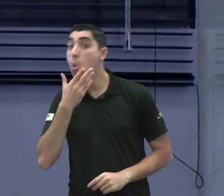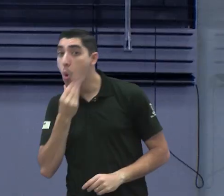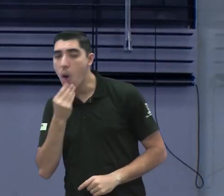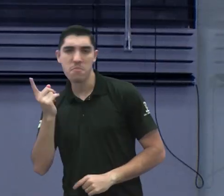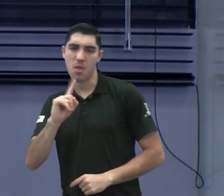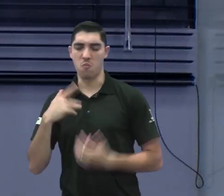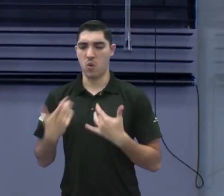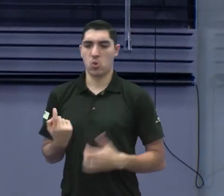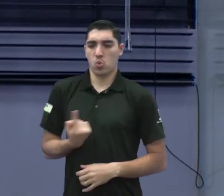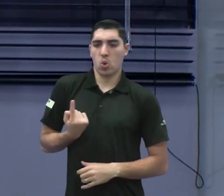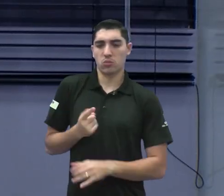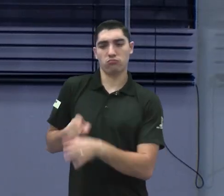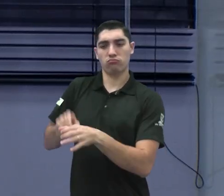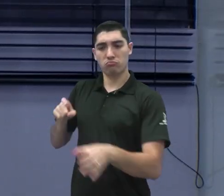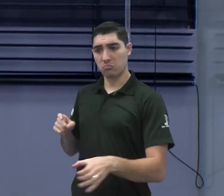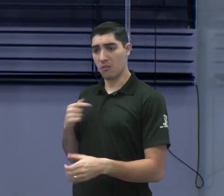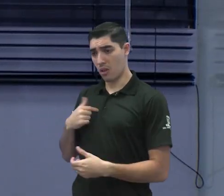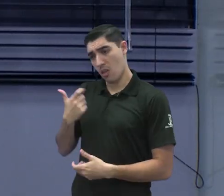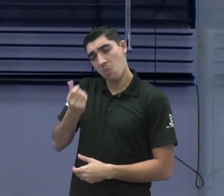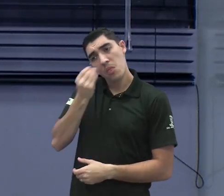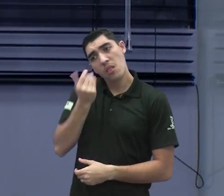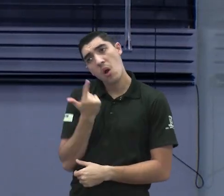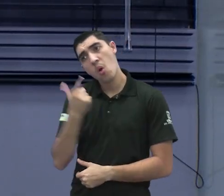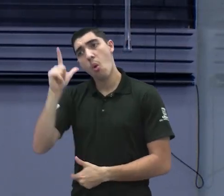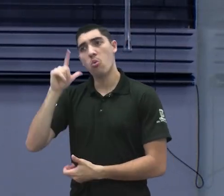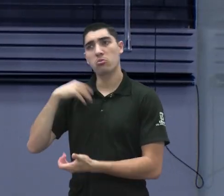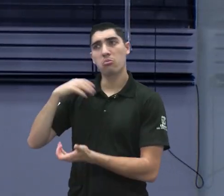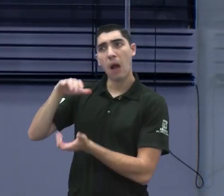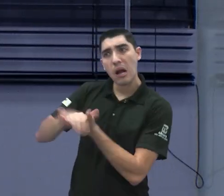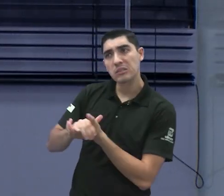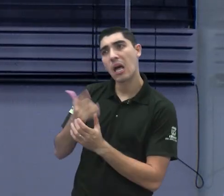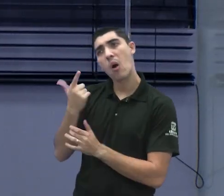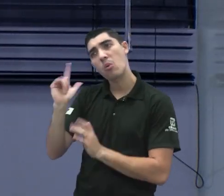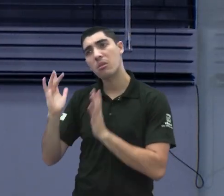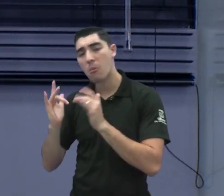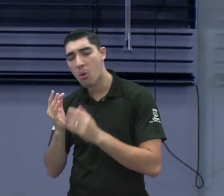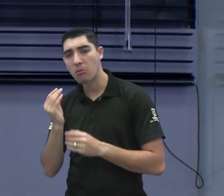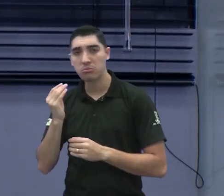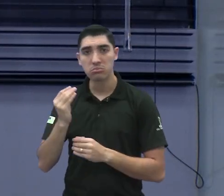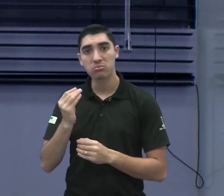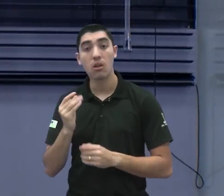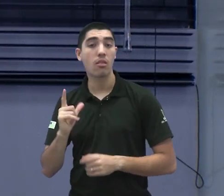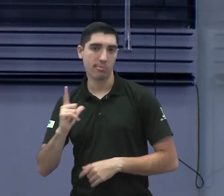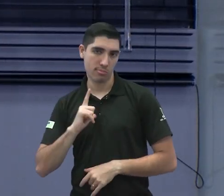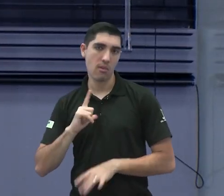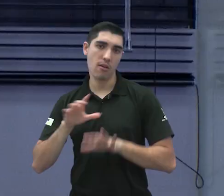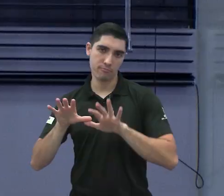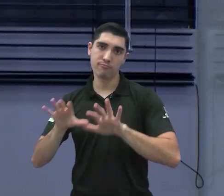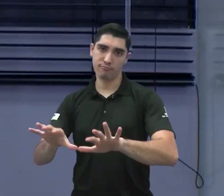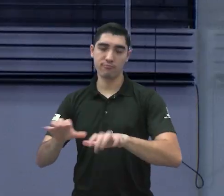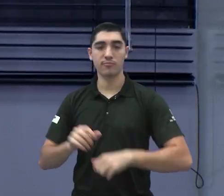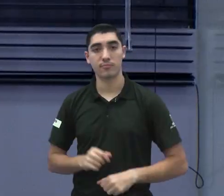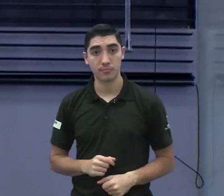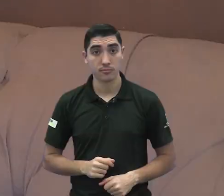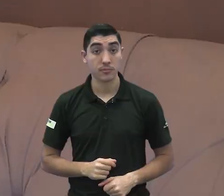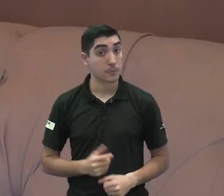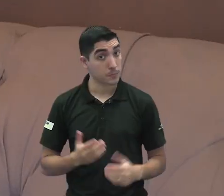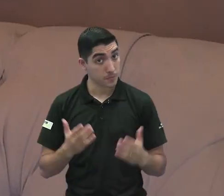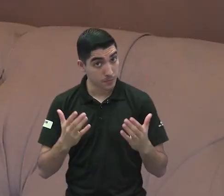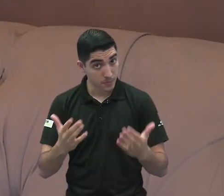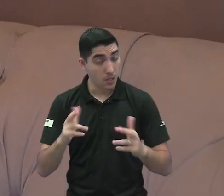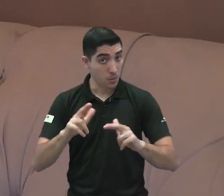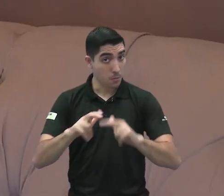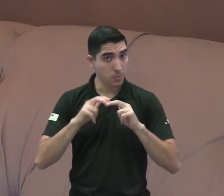por uma questão de dependência, de pensar assim, se eu for constituir outra família, se eu vou ter outro namoro, tudo mais. Existe essa situação.